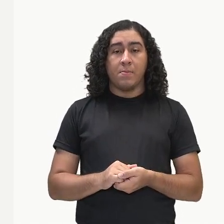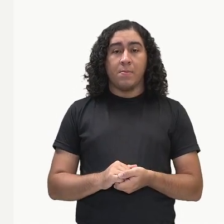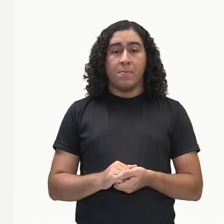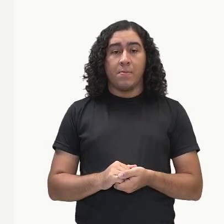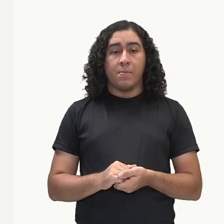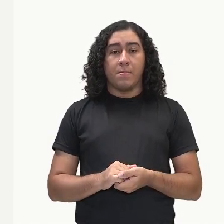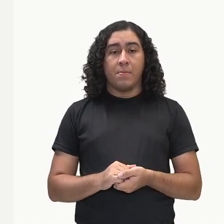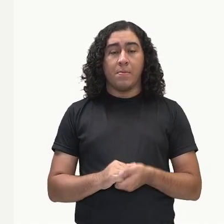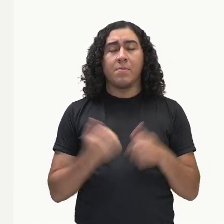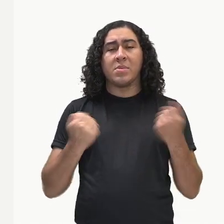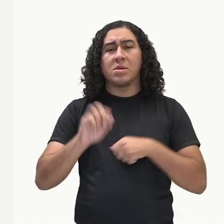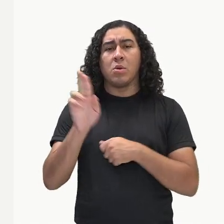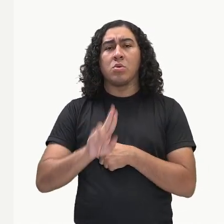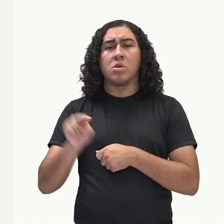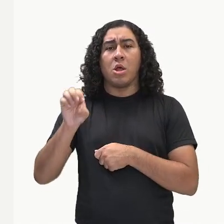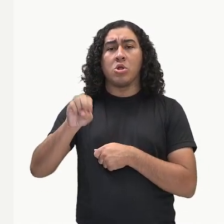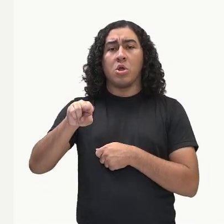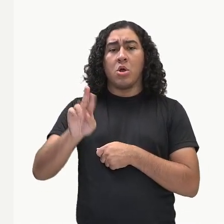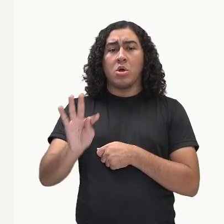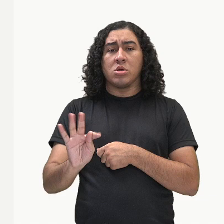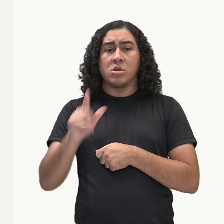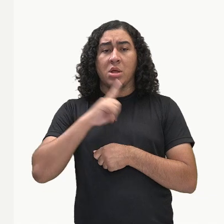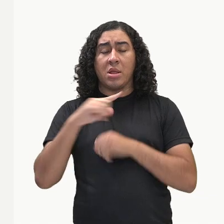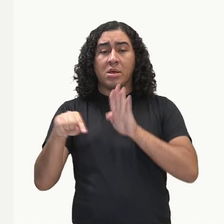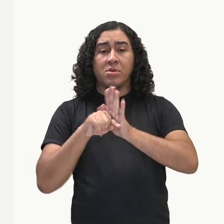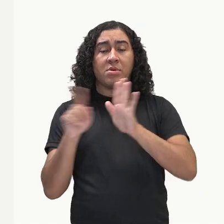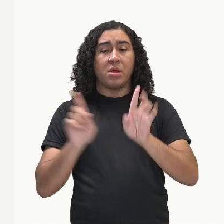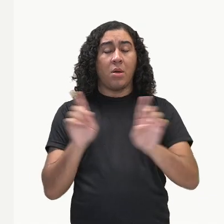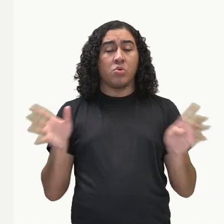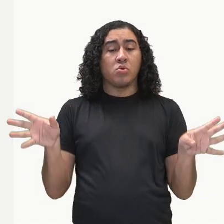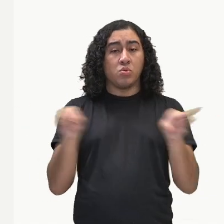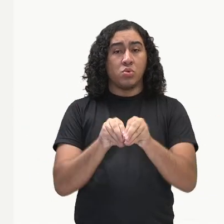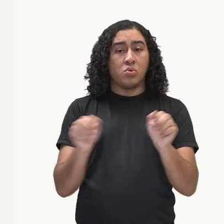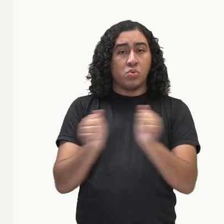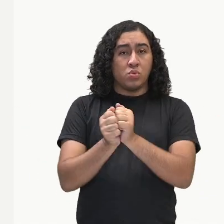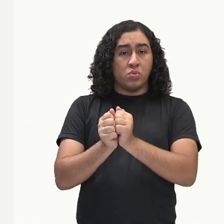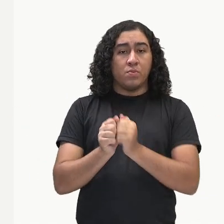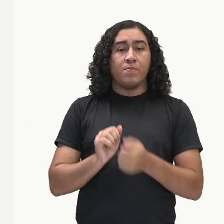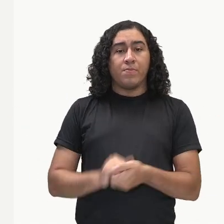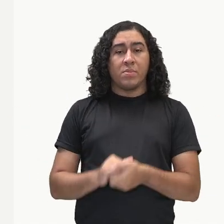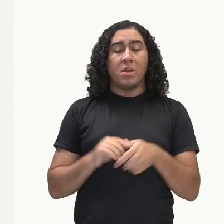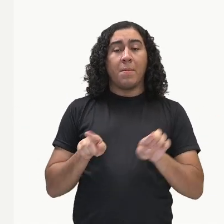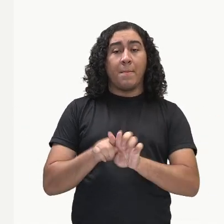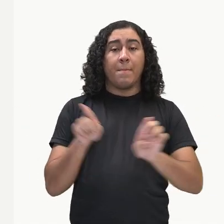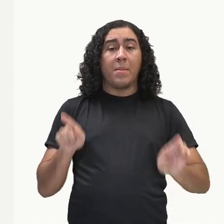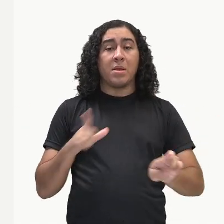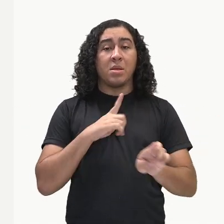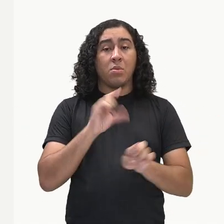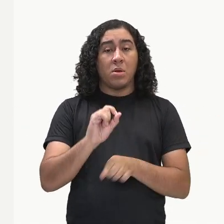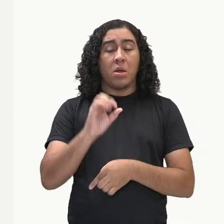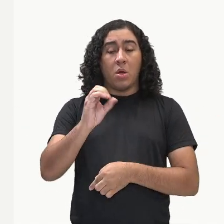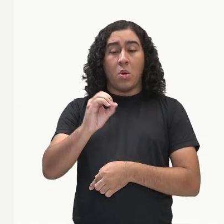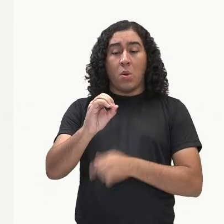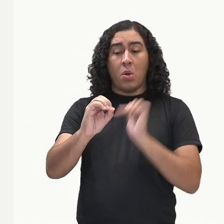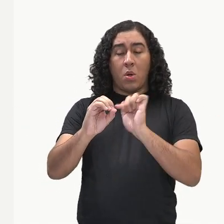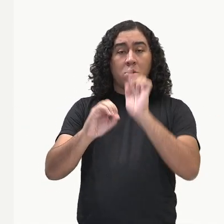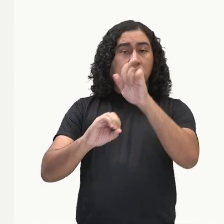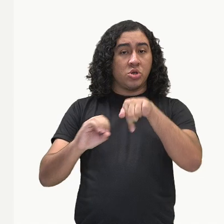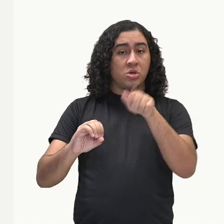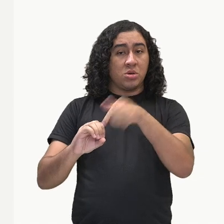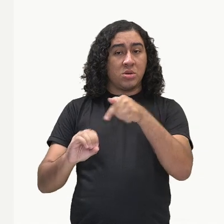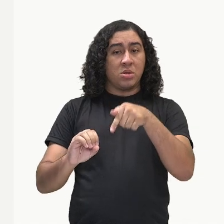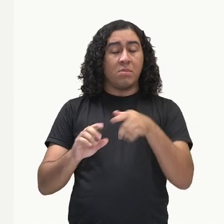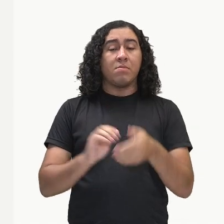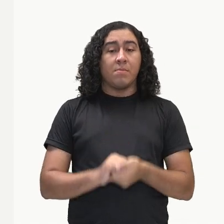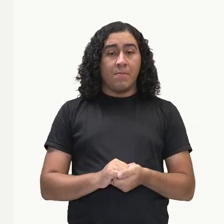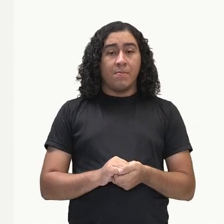precisa usar o not para ficar na negativa. Então, eu juntei eles dois, certo? Mas aqui eu vou eliminar o O do not e no